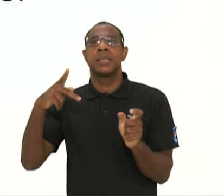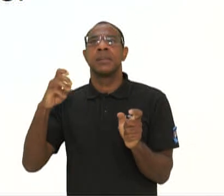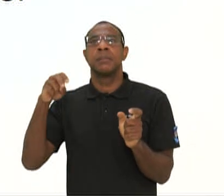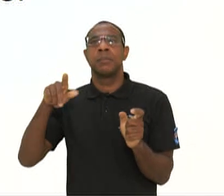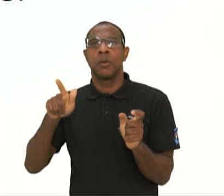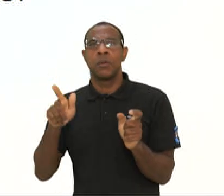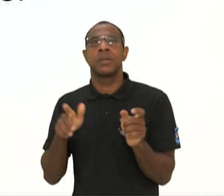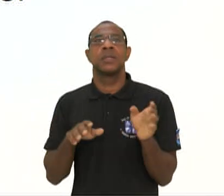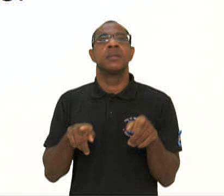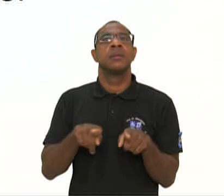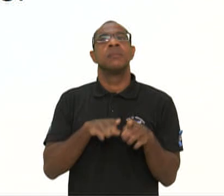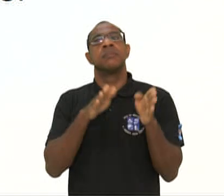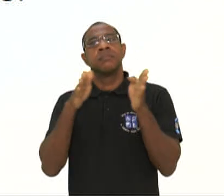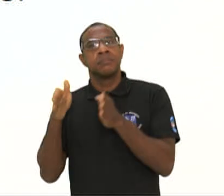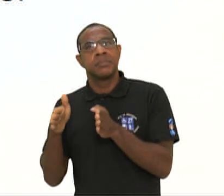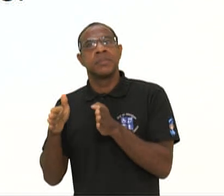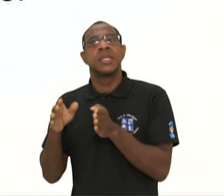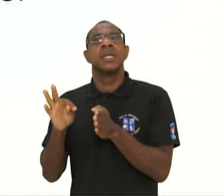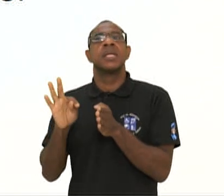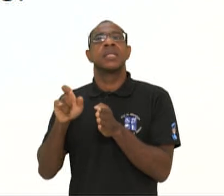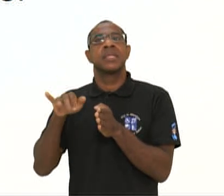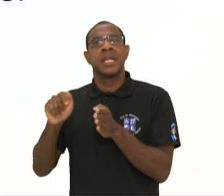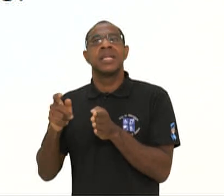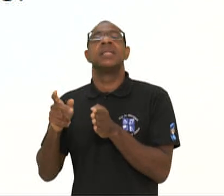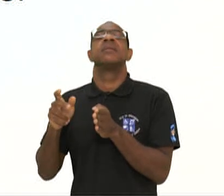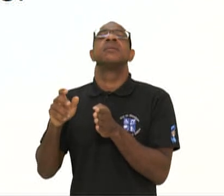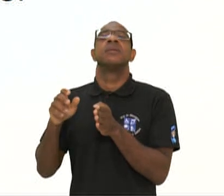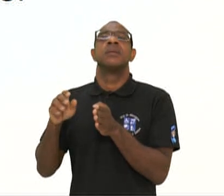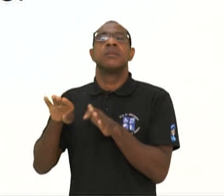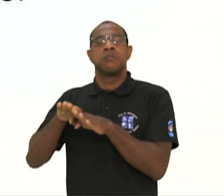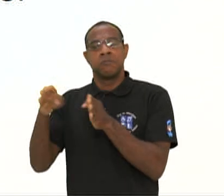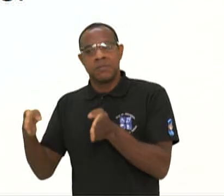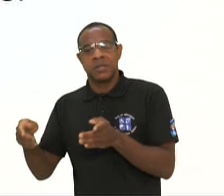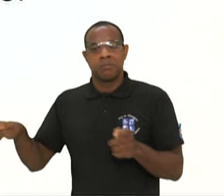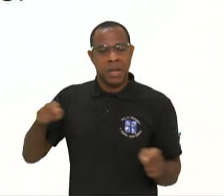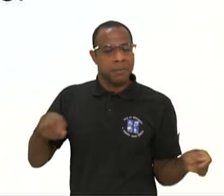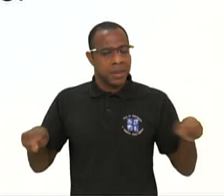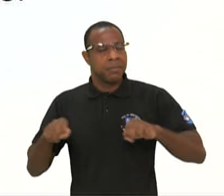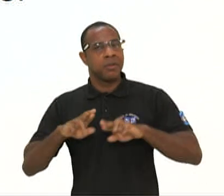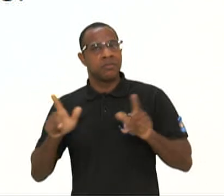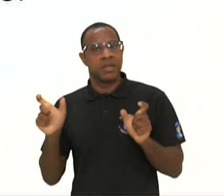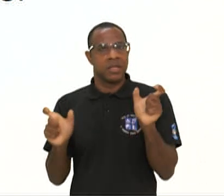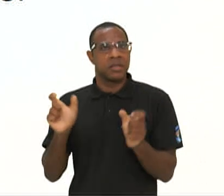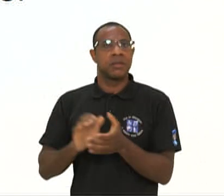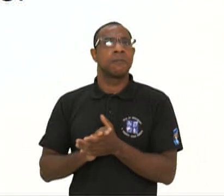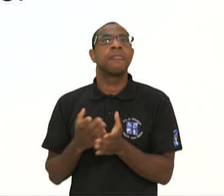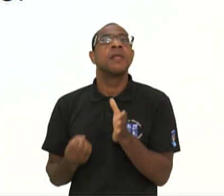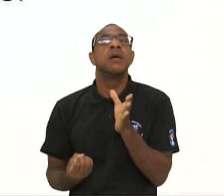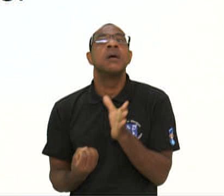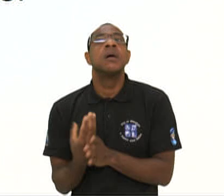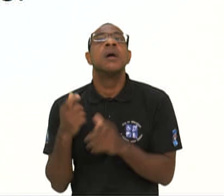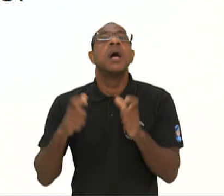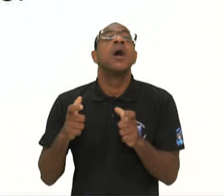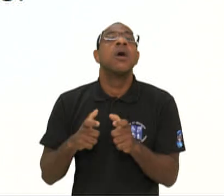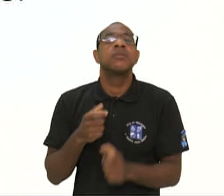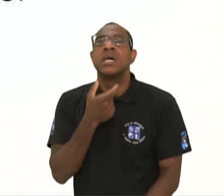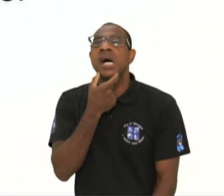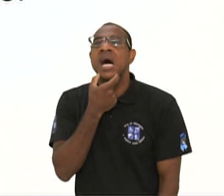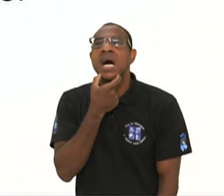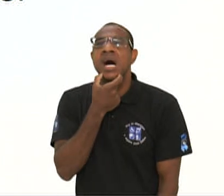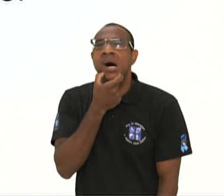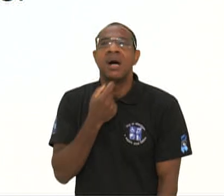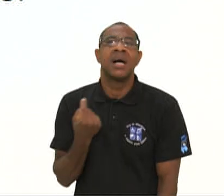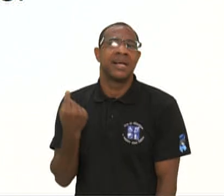ping-pong. Surgiu na Inglaterra ali no século XIX. E quando o James Gibb ele associou a